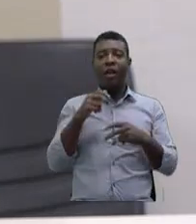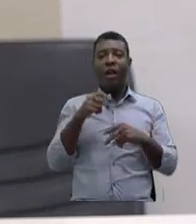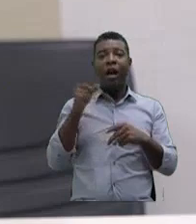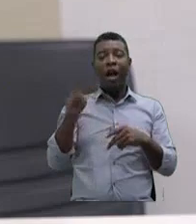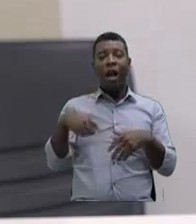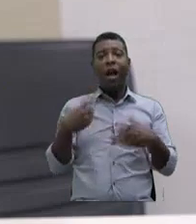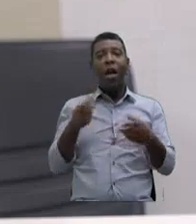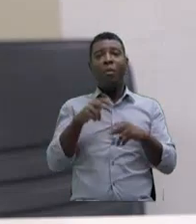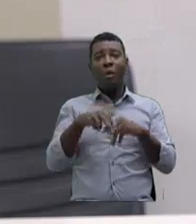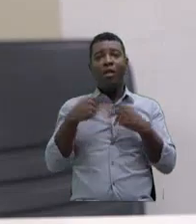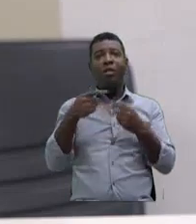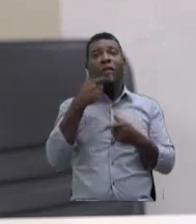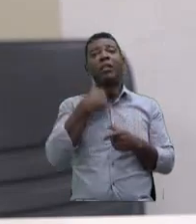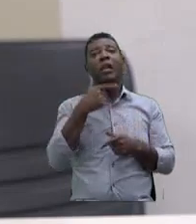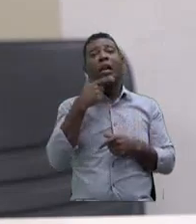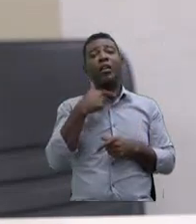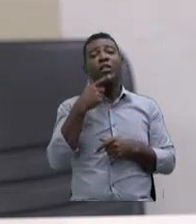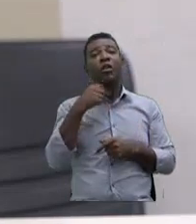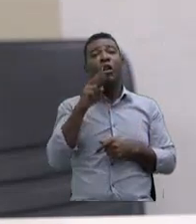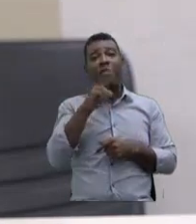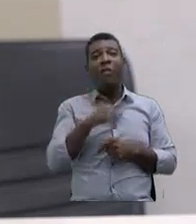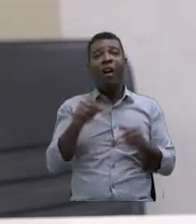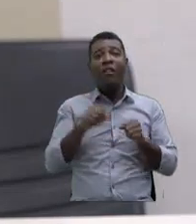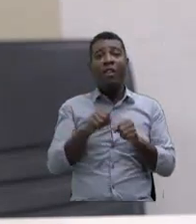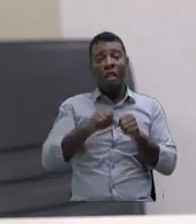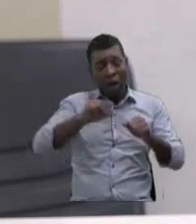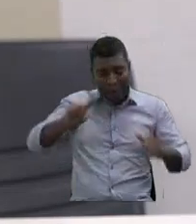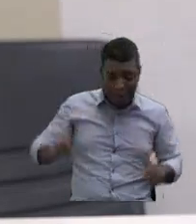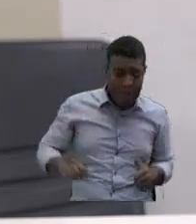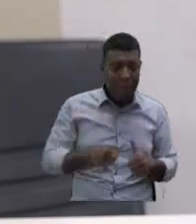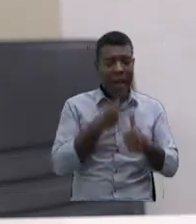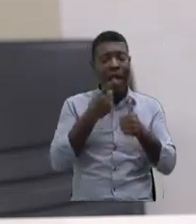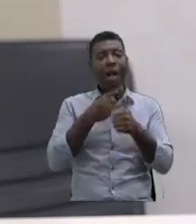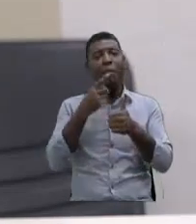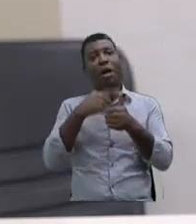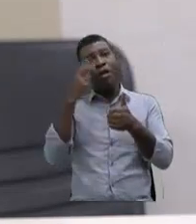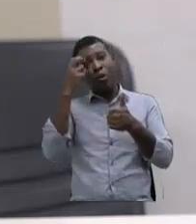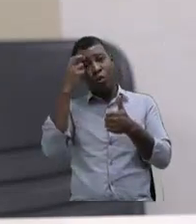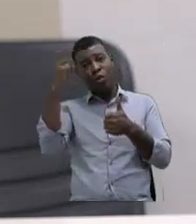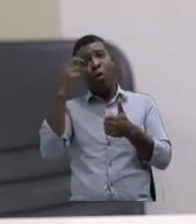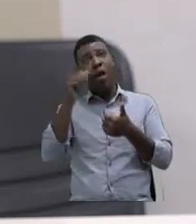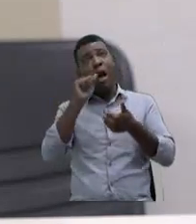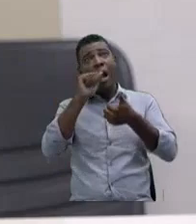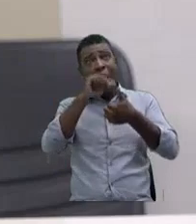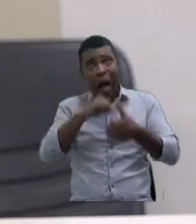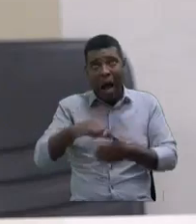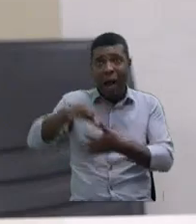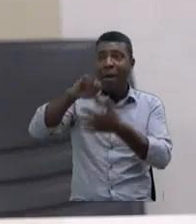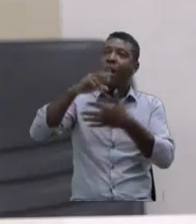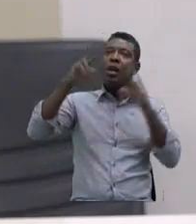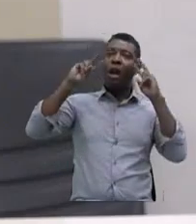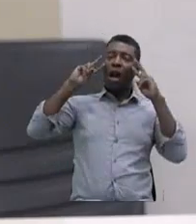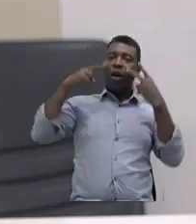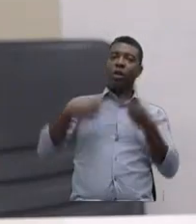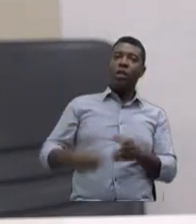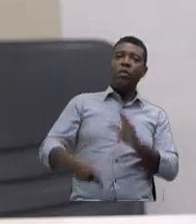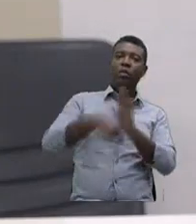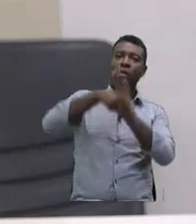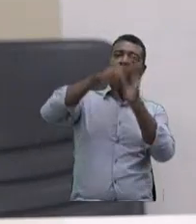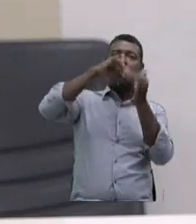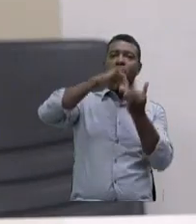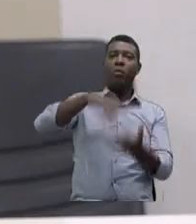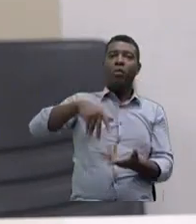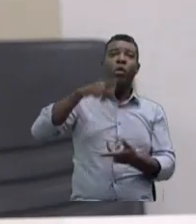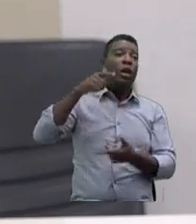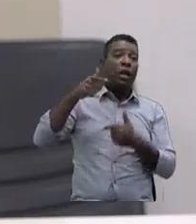queijo, ano que vem, nós vamos celebrar o primeiro da cultura das Américas a ser reconhecido como patrimônio do mundo, que é o